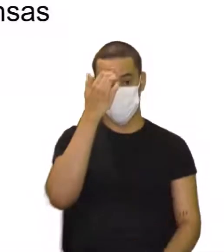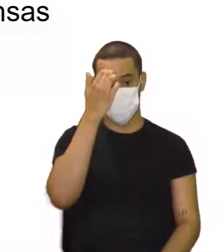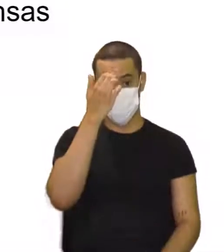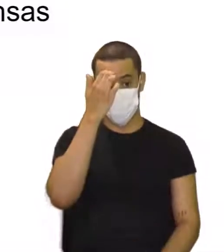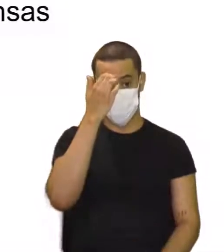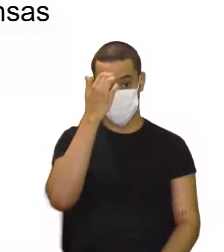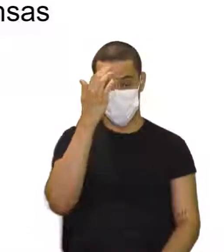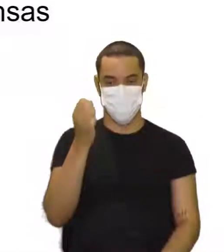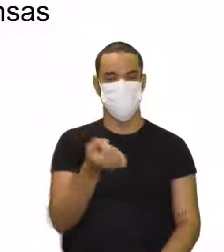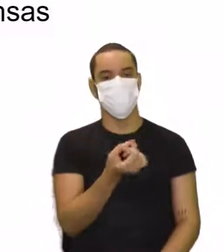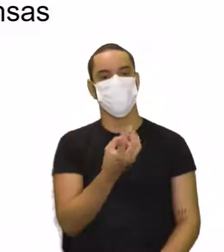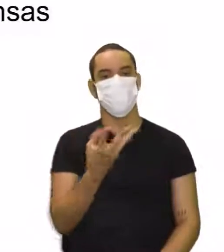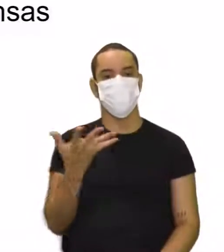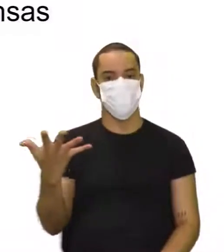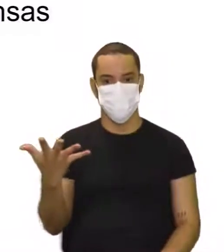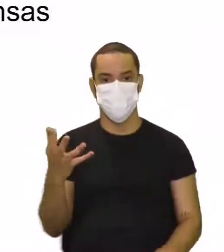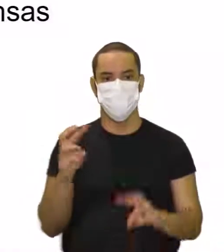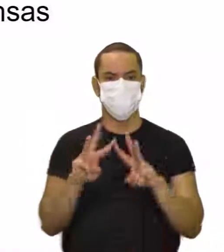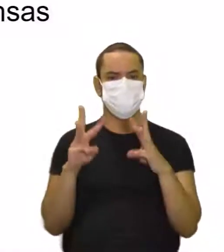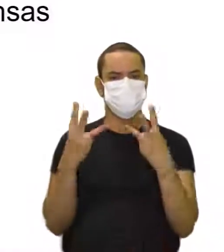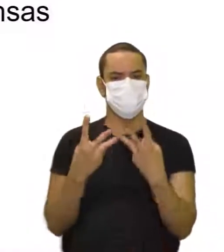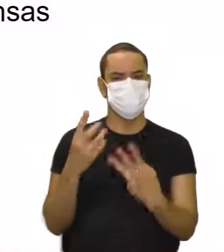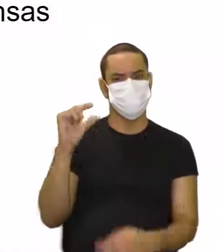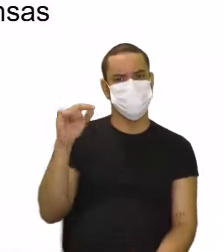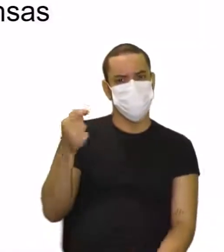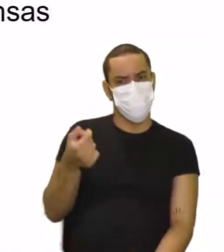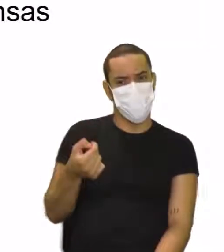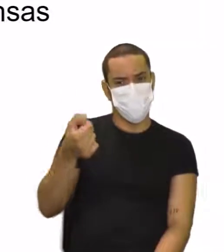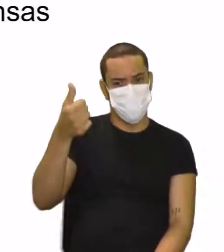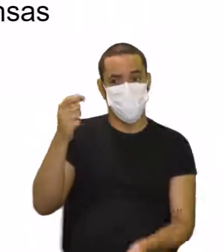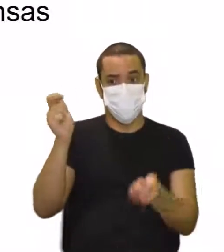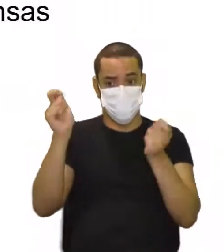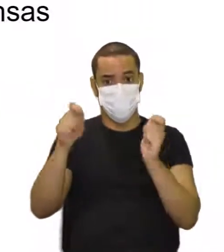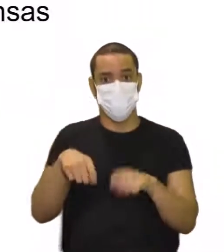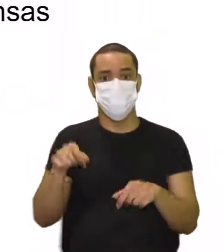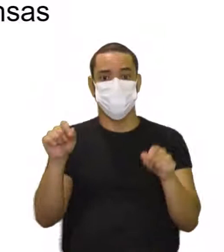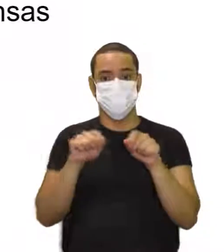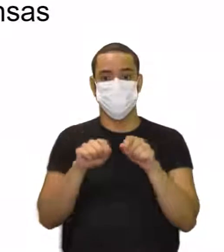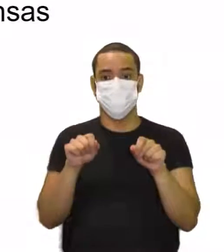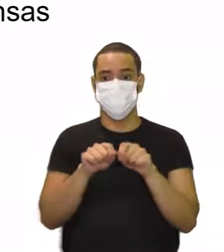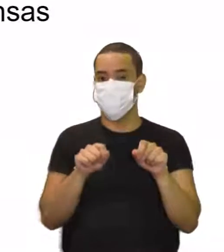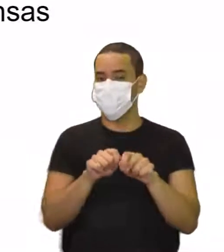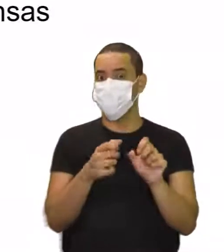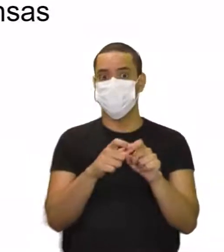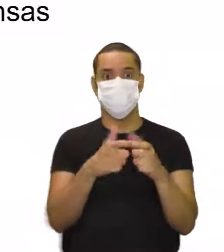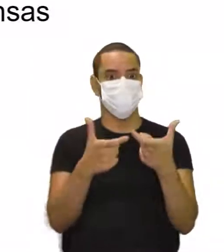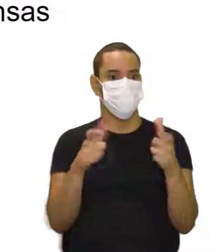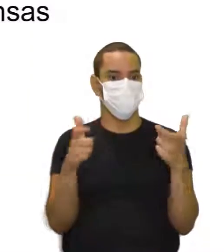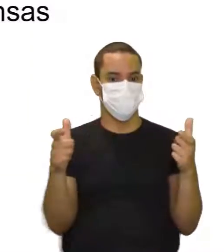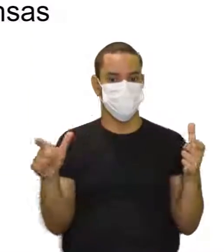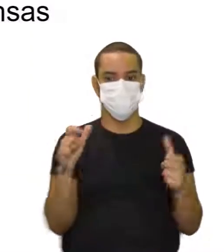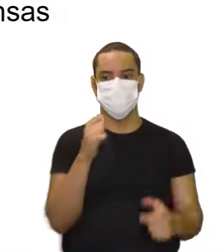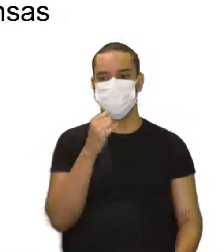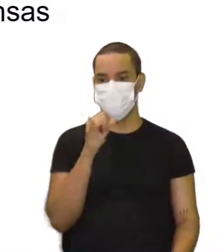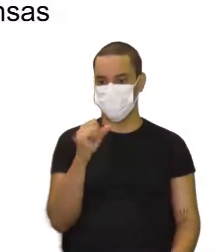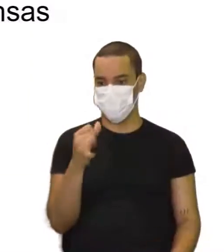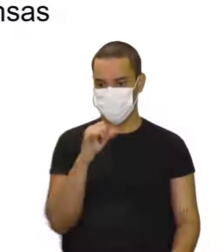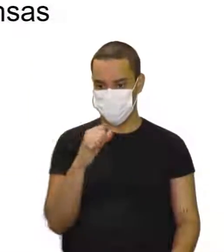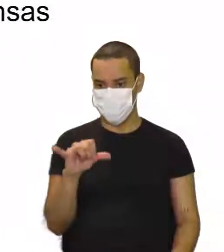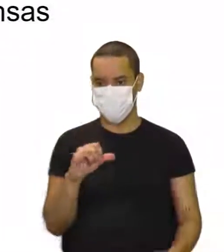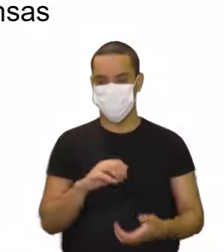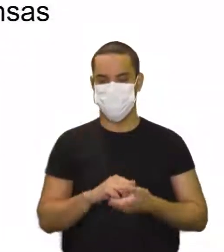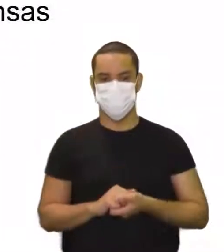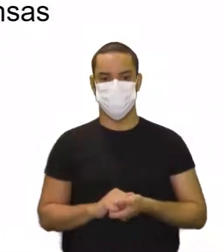quantidade mínima de massa, muito pequena, pode produzir quantidades imensas de energia.